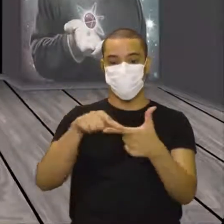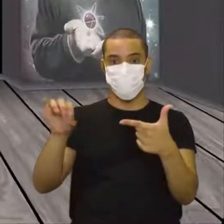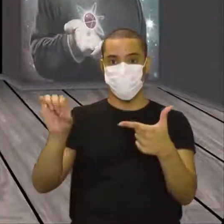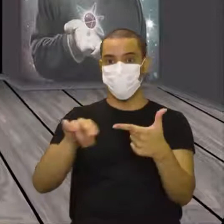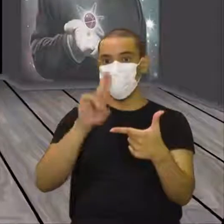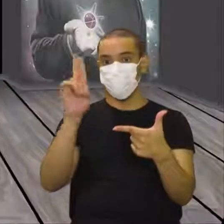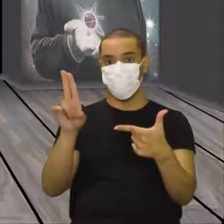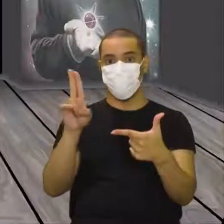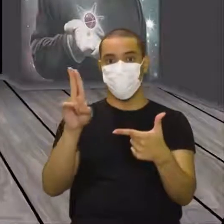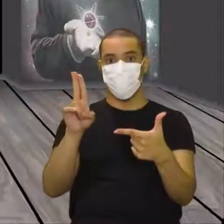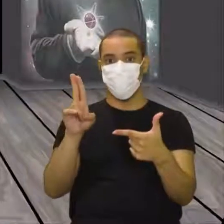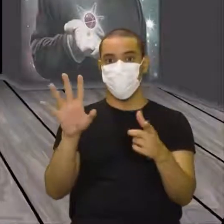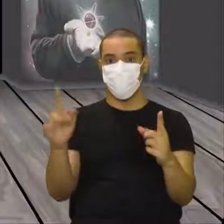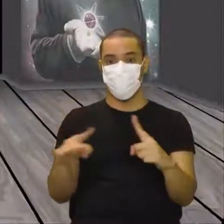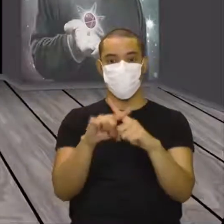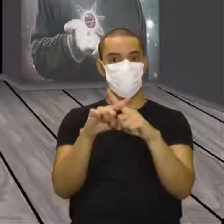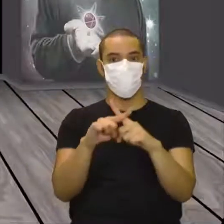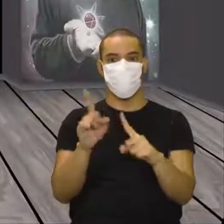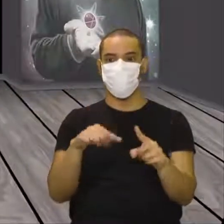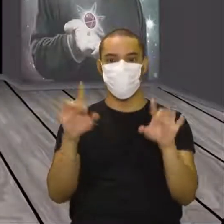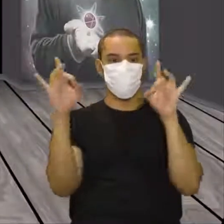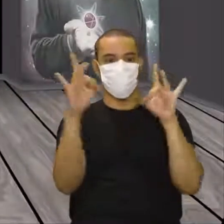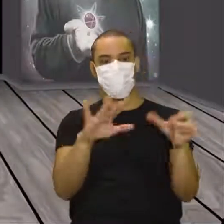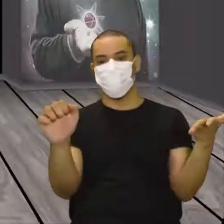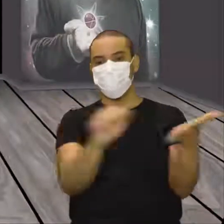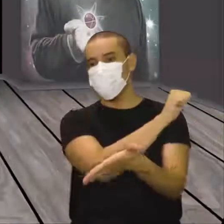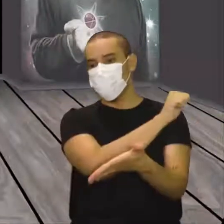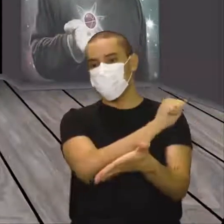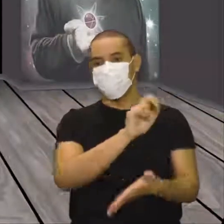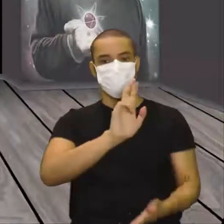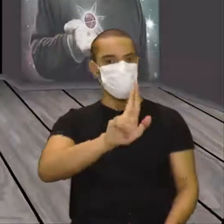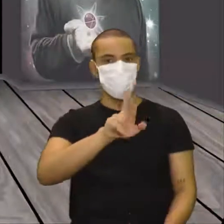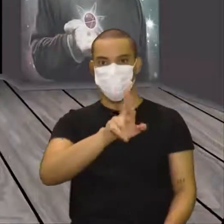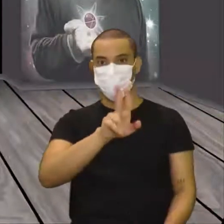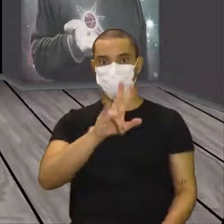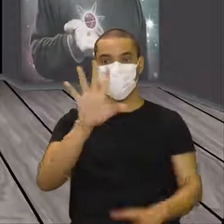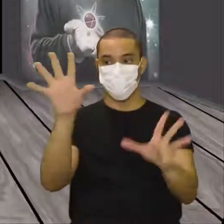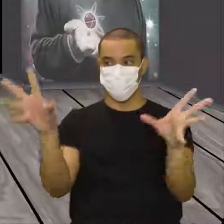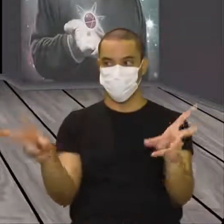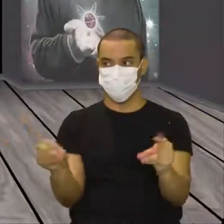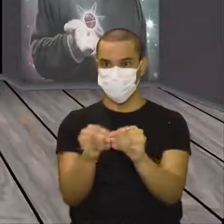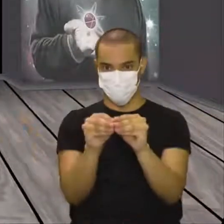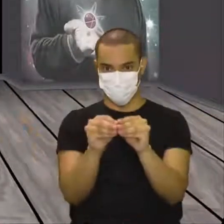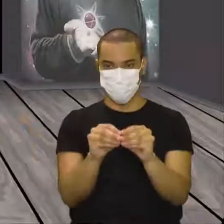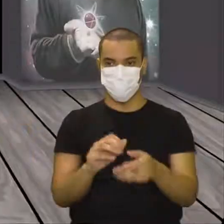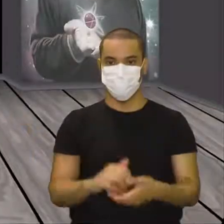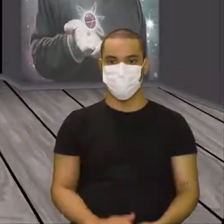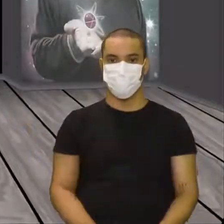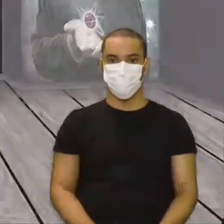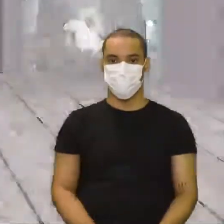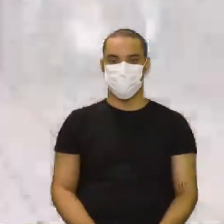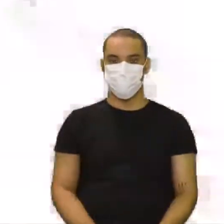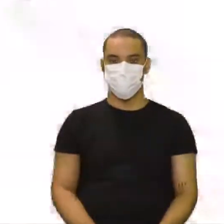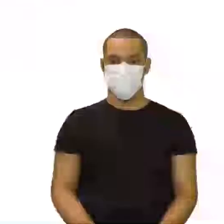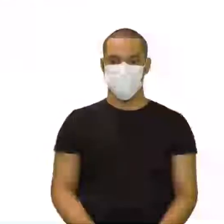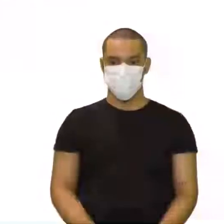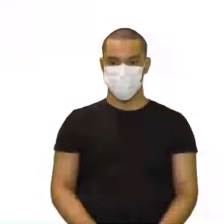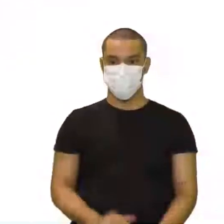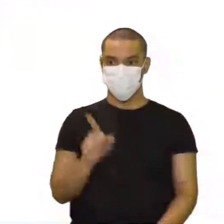Então, é simplificar. Não é que eu vou cancelar, eu vou desaparecer com aquele valor. Certo? Então, vamos voltar lá. Então, observando aí a